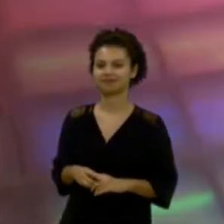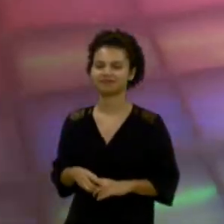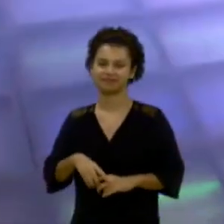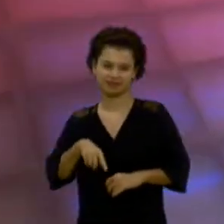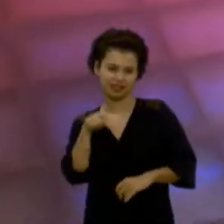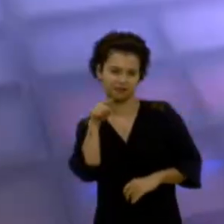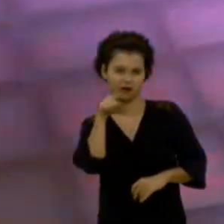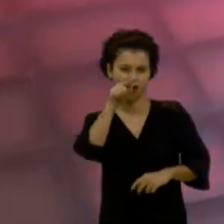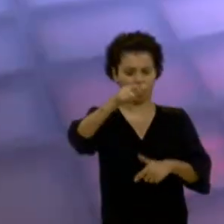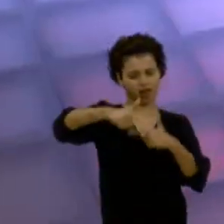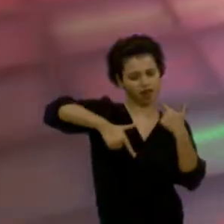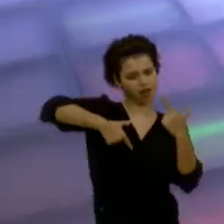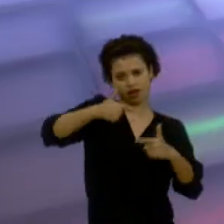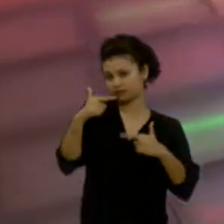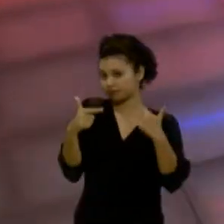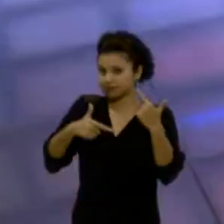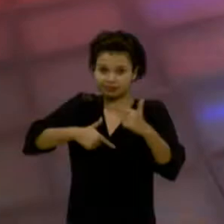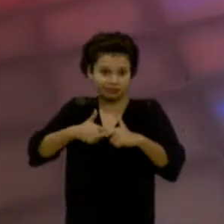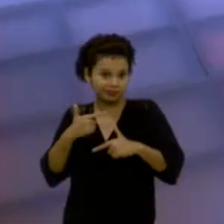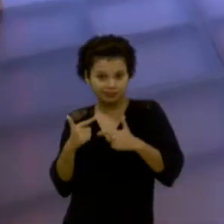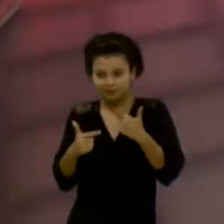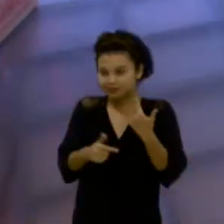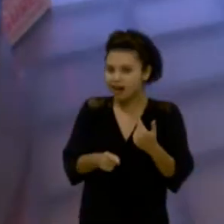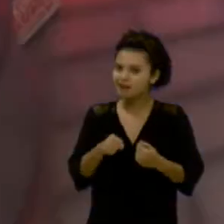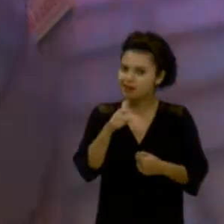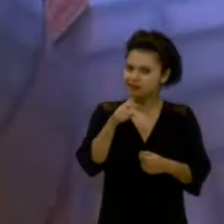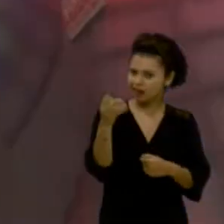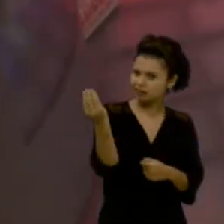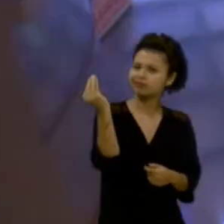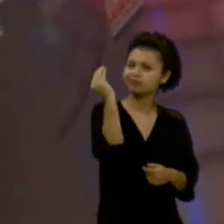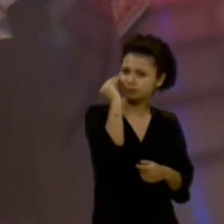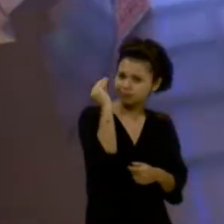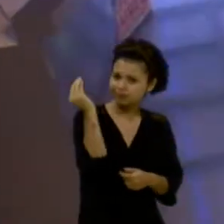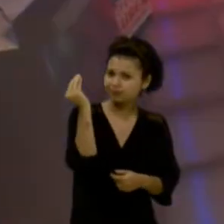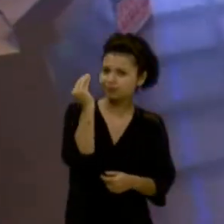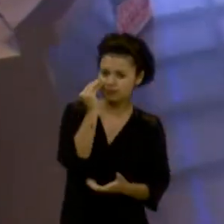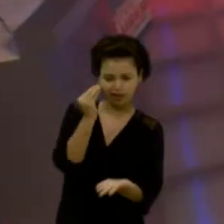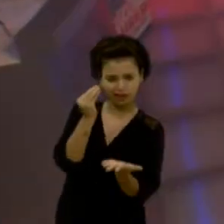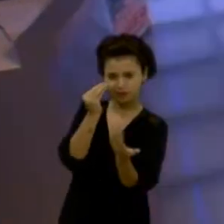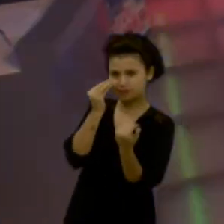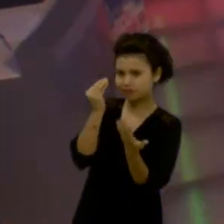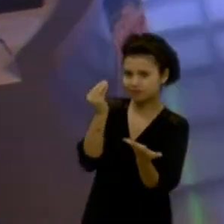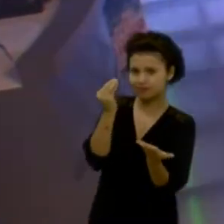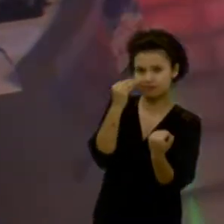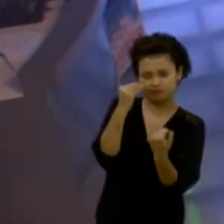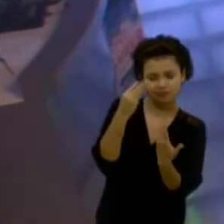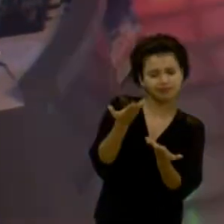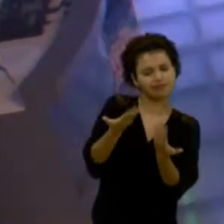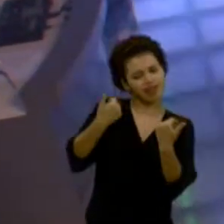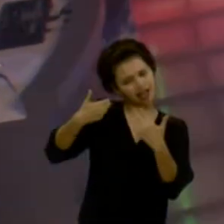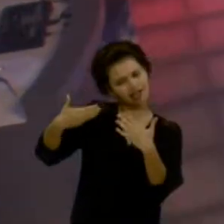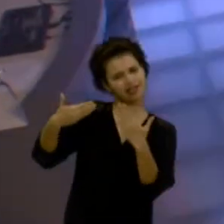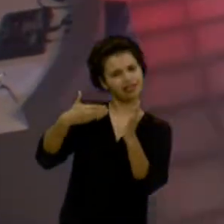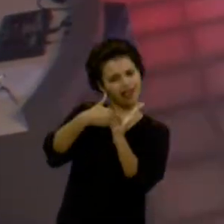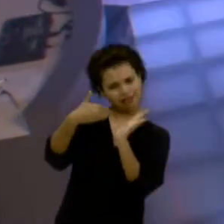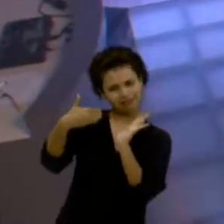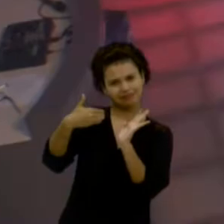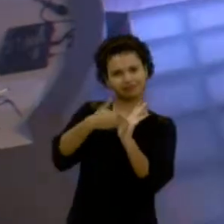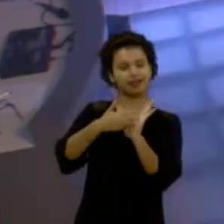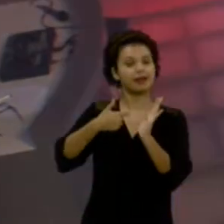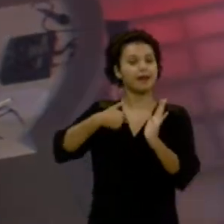Você que lute, você que tente e se arrebente pra